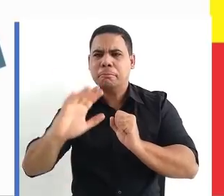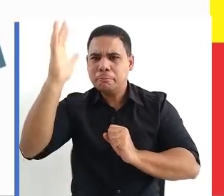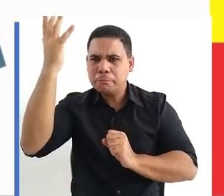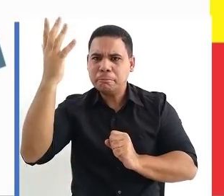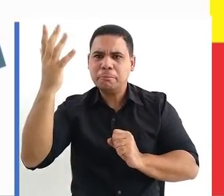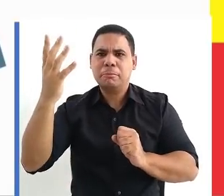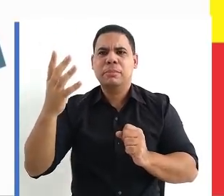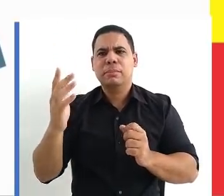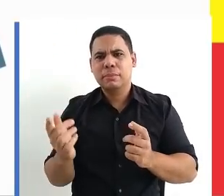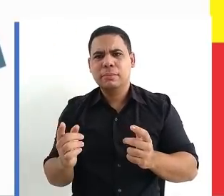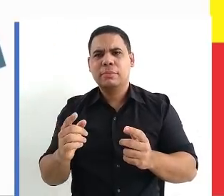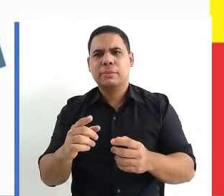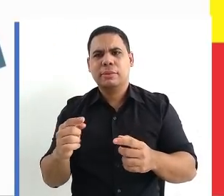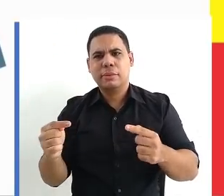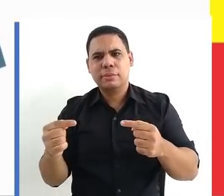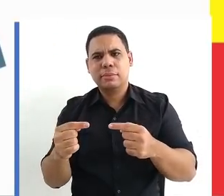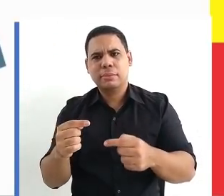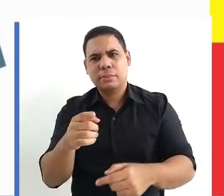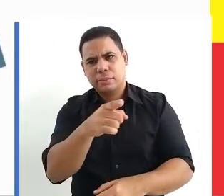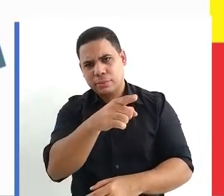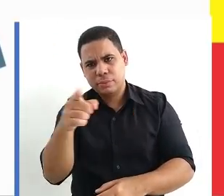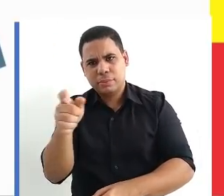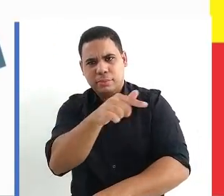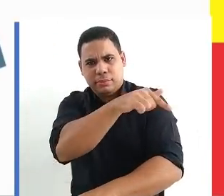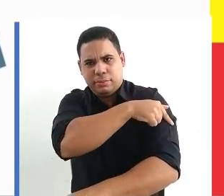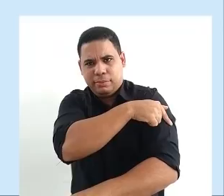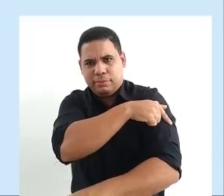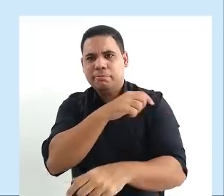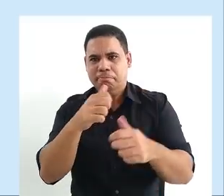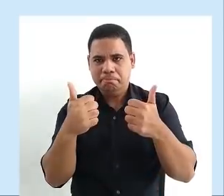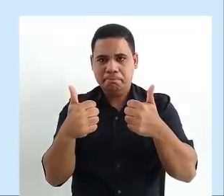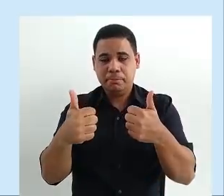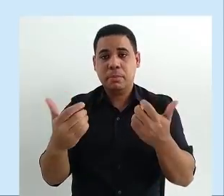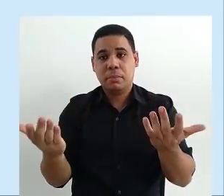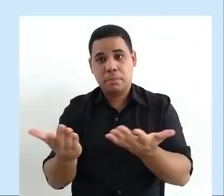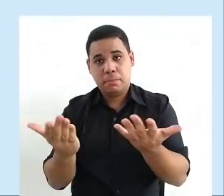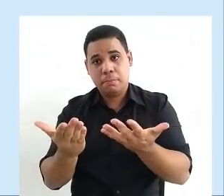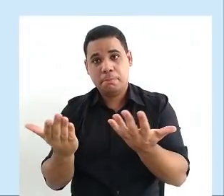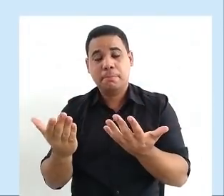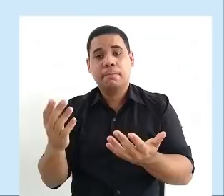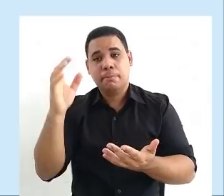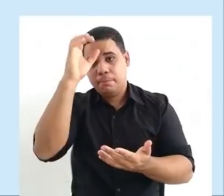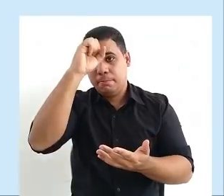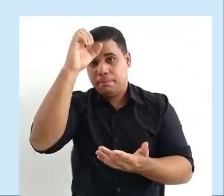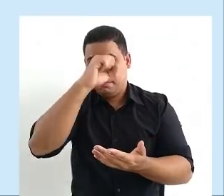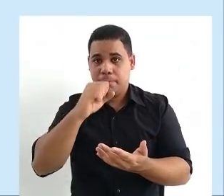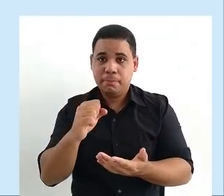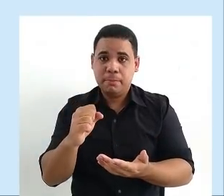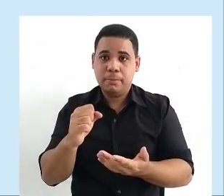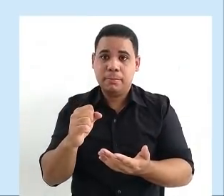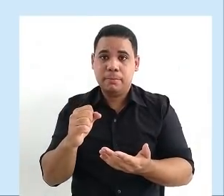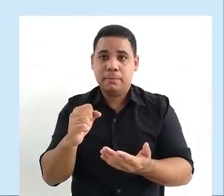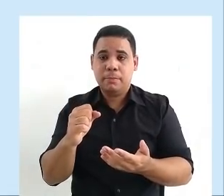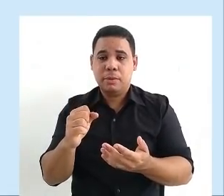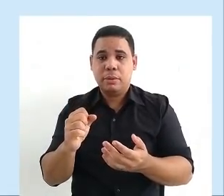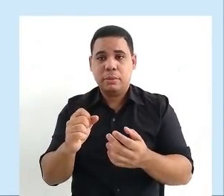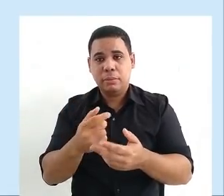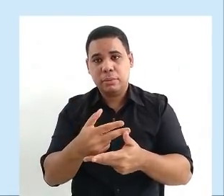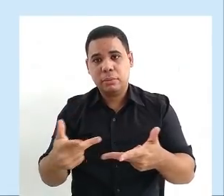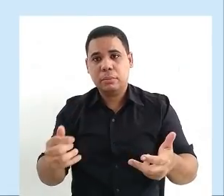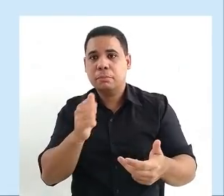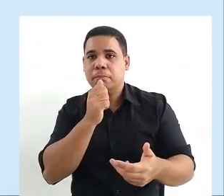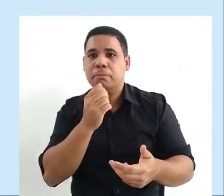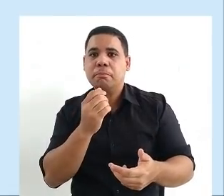aleatórios, destinada para os alunos dos 7º anos. Veja, na aula de hoje a gente vai aprender um pouco sobre